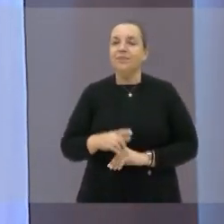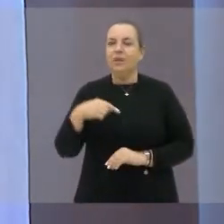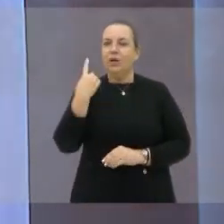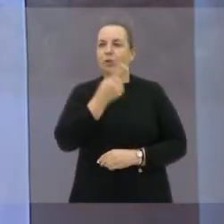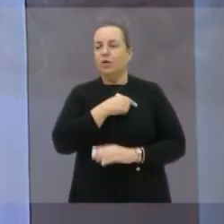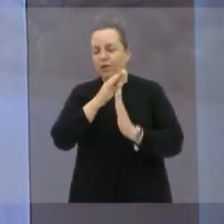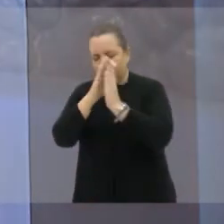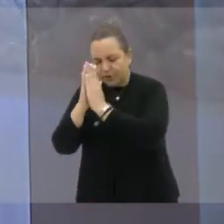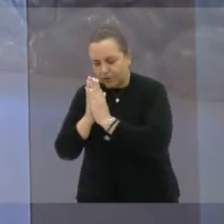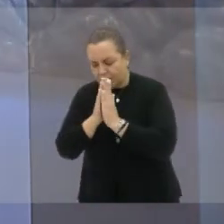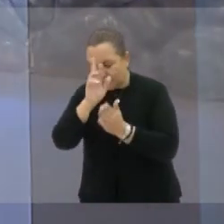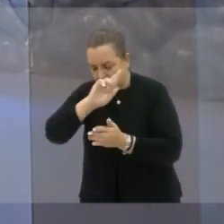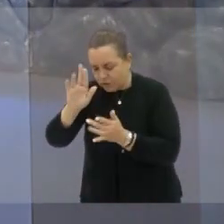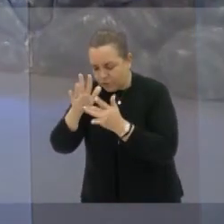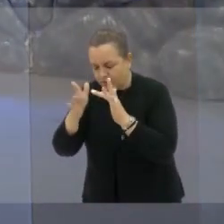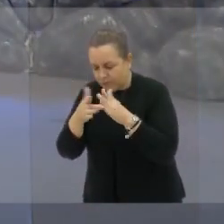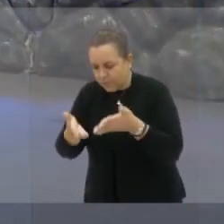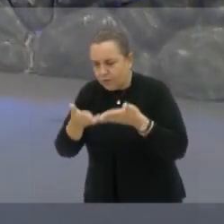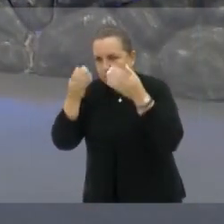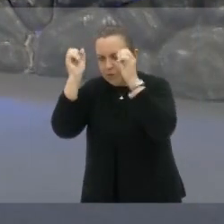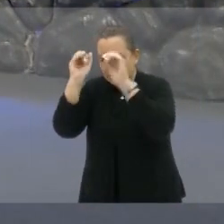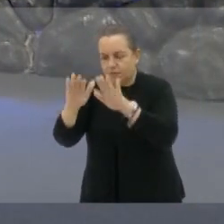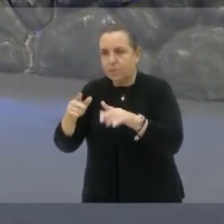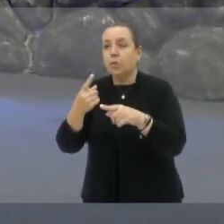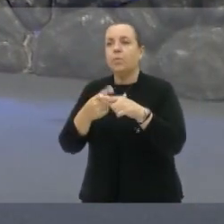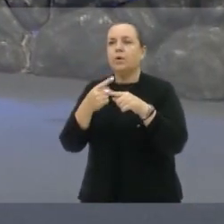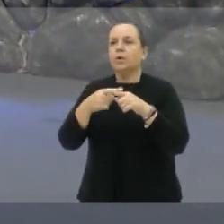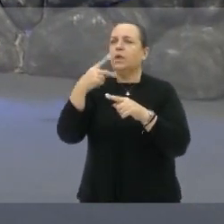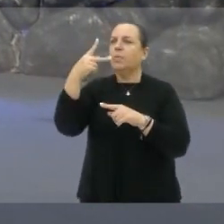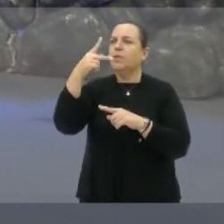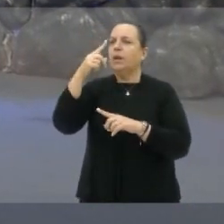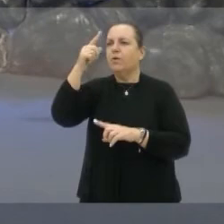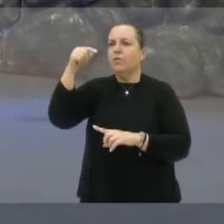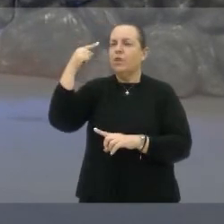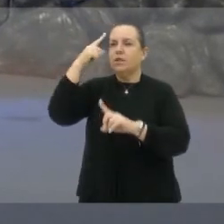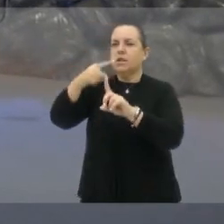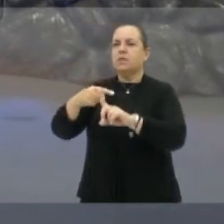adoramos, Senhor Jesus Cristo, e vos bendizemos,